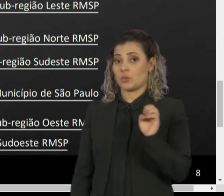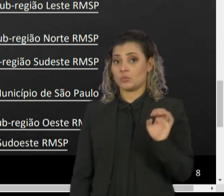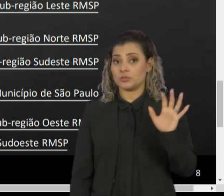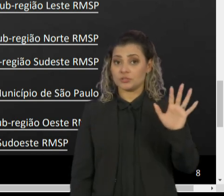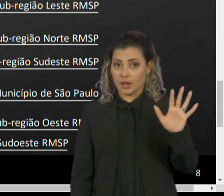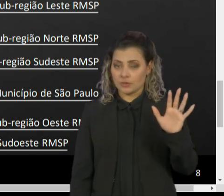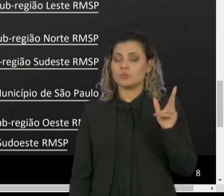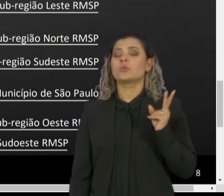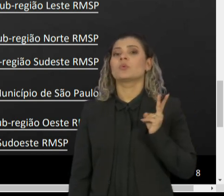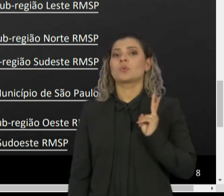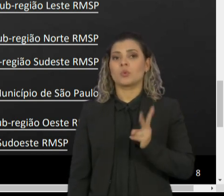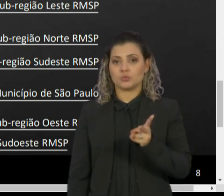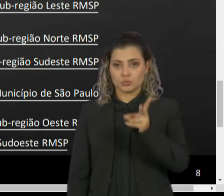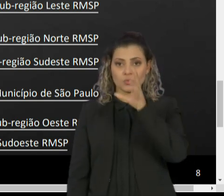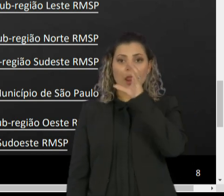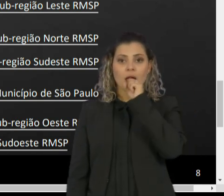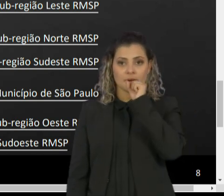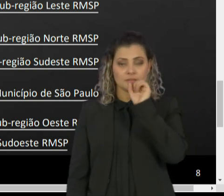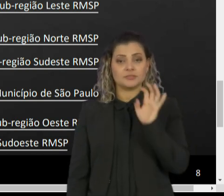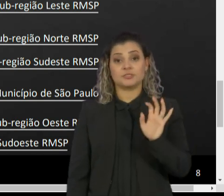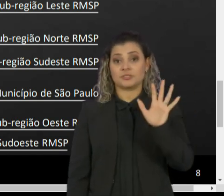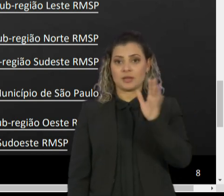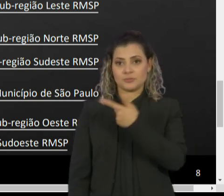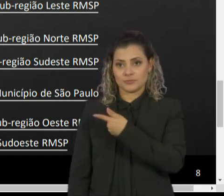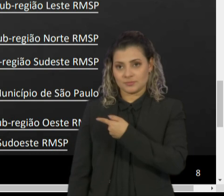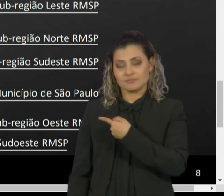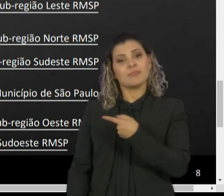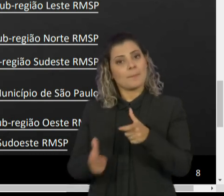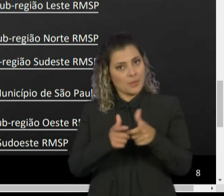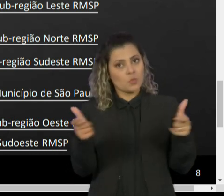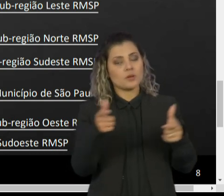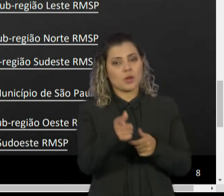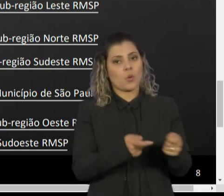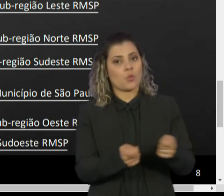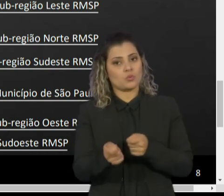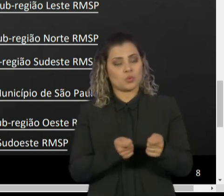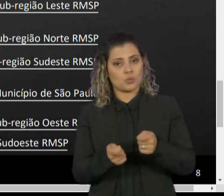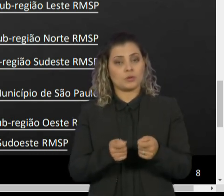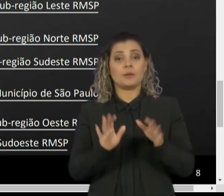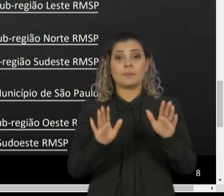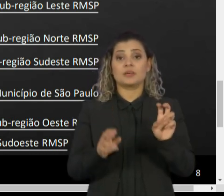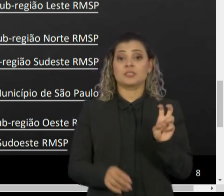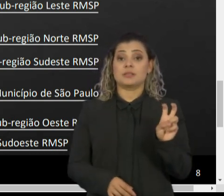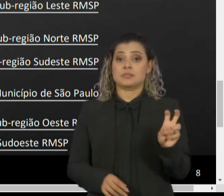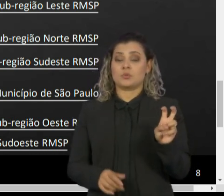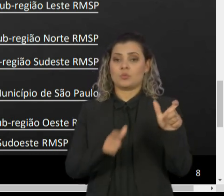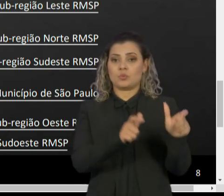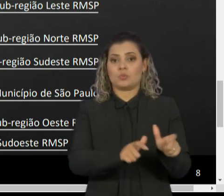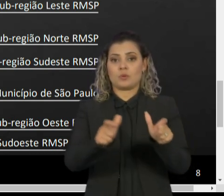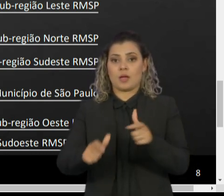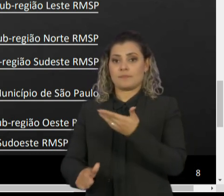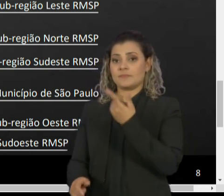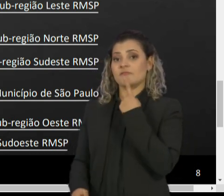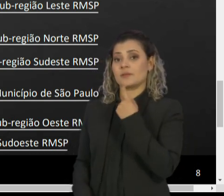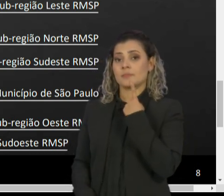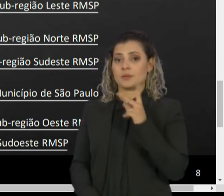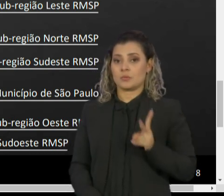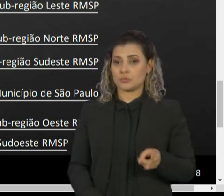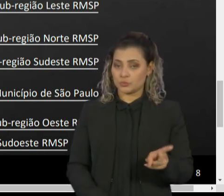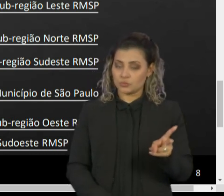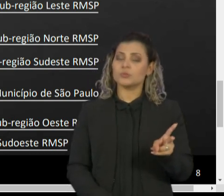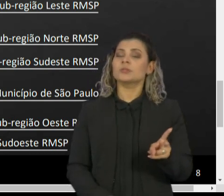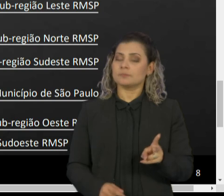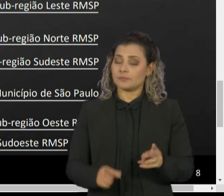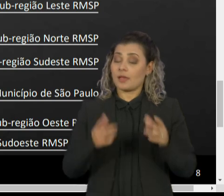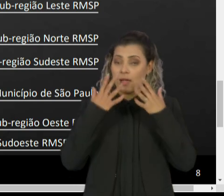na fase laranja, que é a fase de controle, mas nós temos aqui 5 regiões na fase vermelha, que é a fase